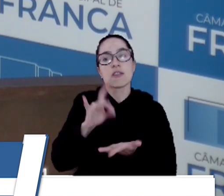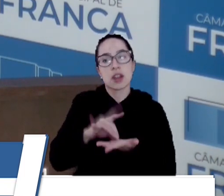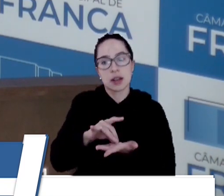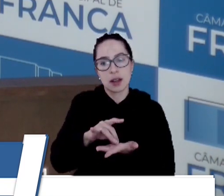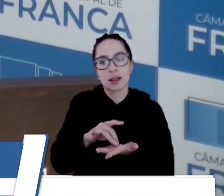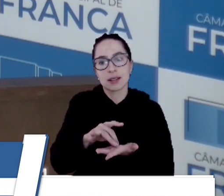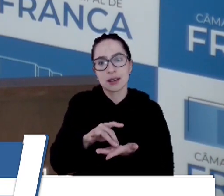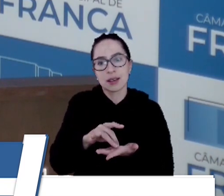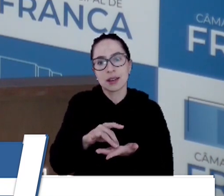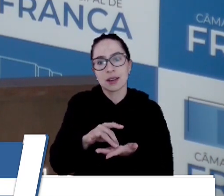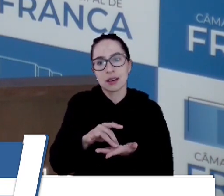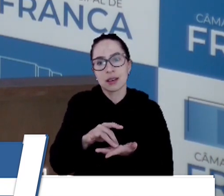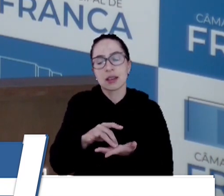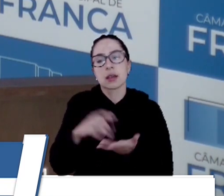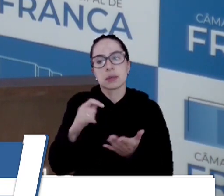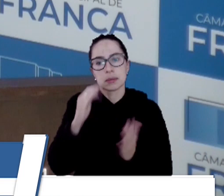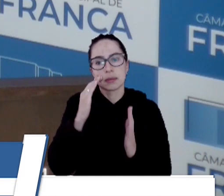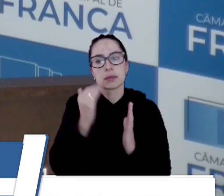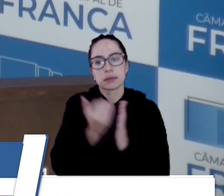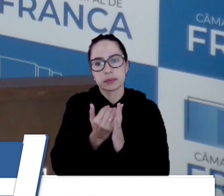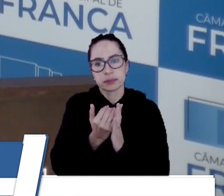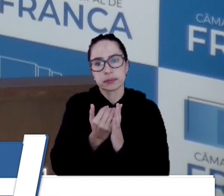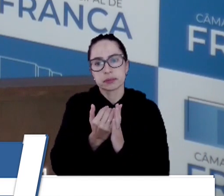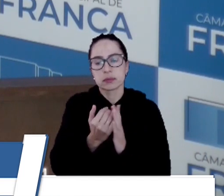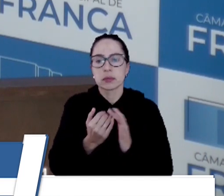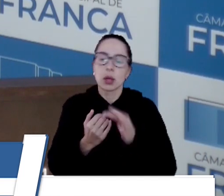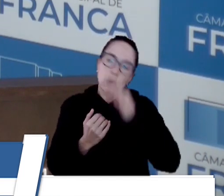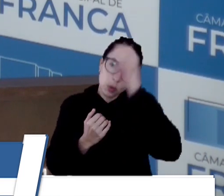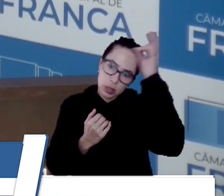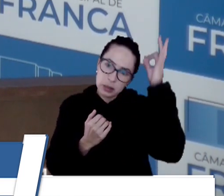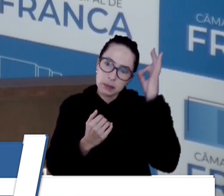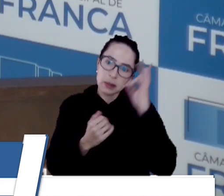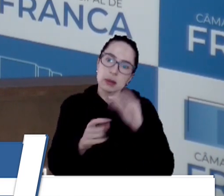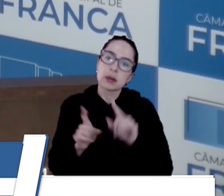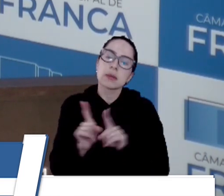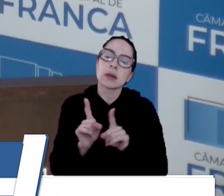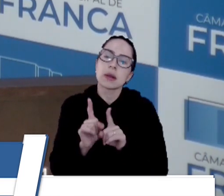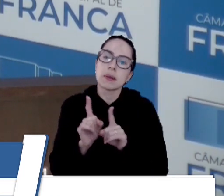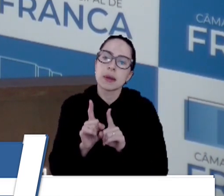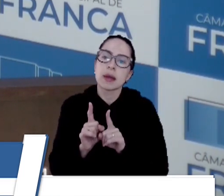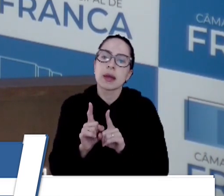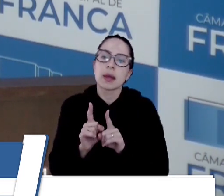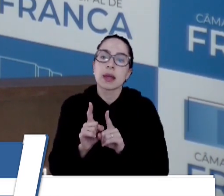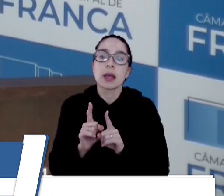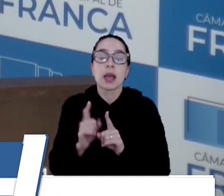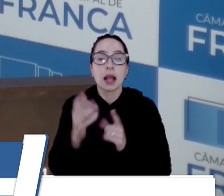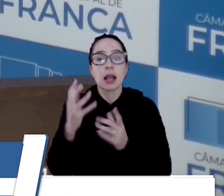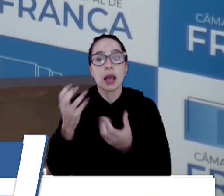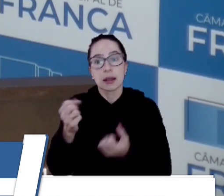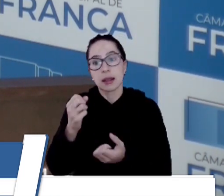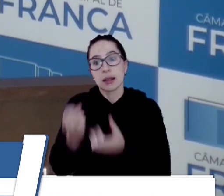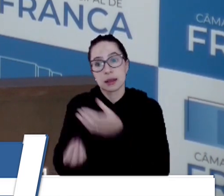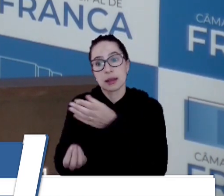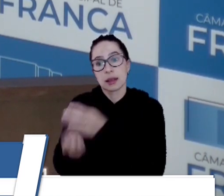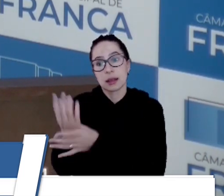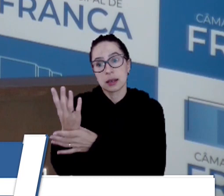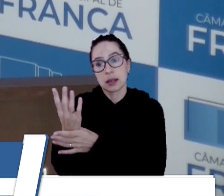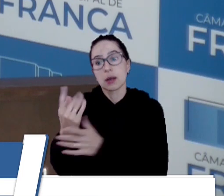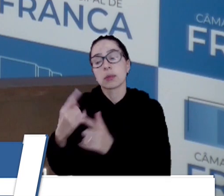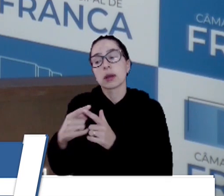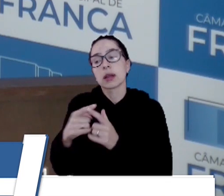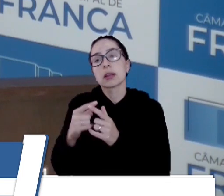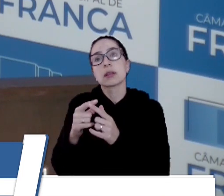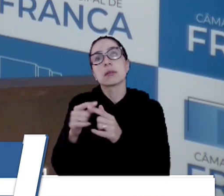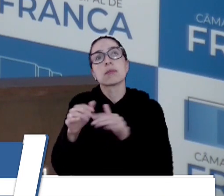e deve ser seguido. O Espiritismo, ao mesmo tempo, é criacionista, pois acredita que toda a harmonia